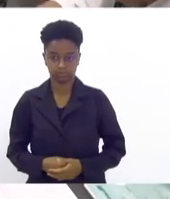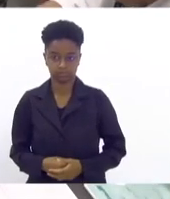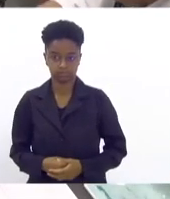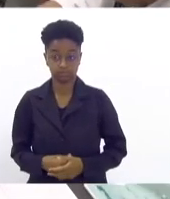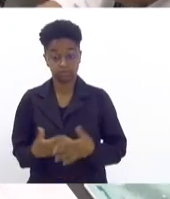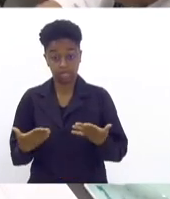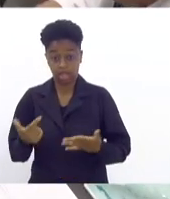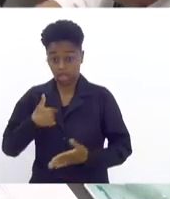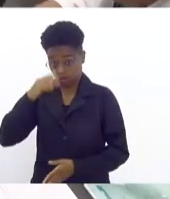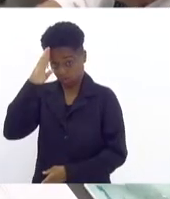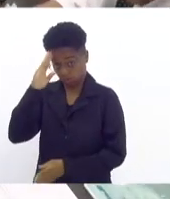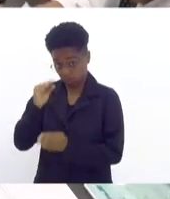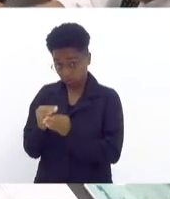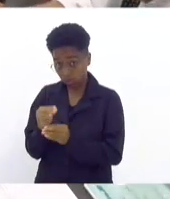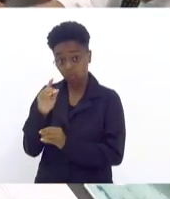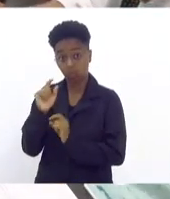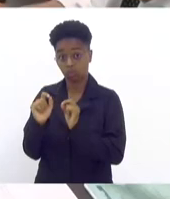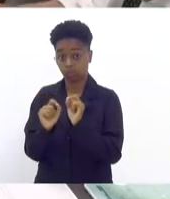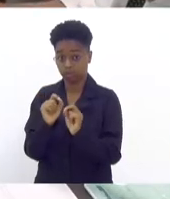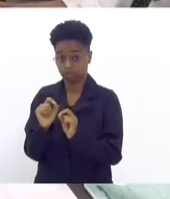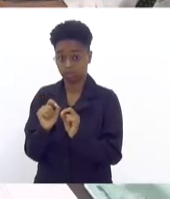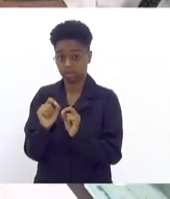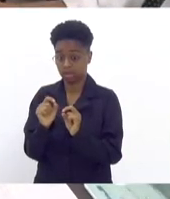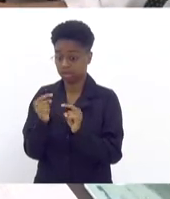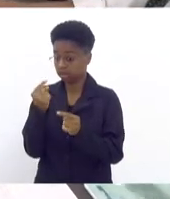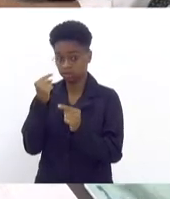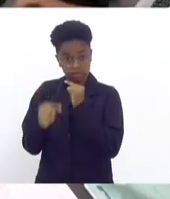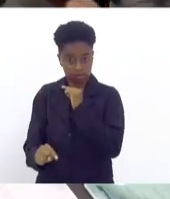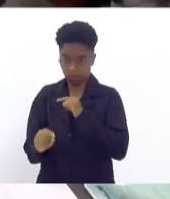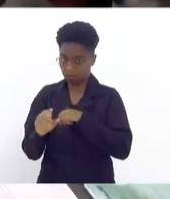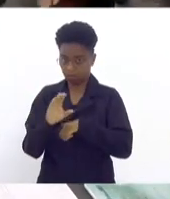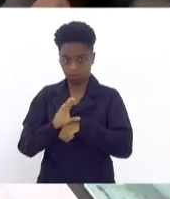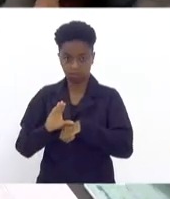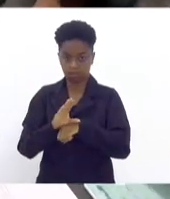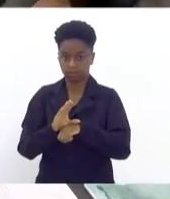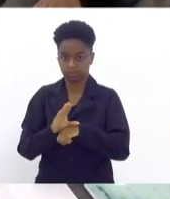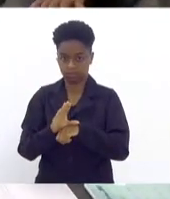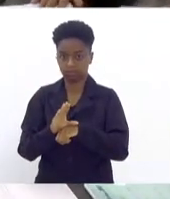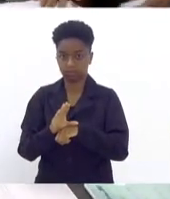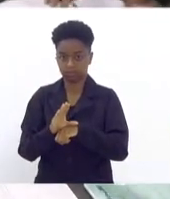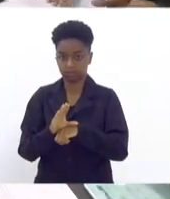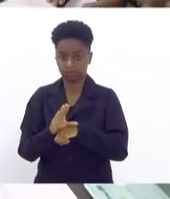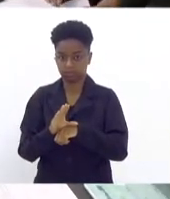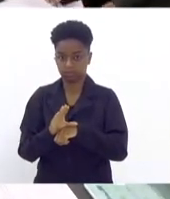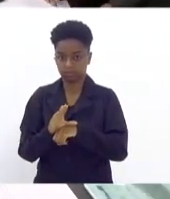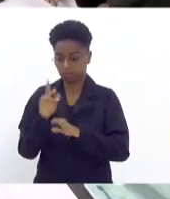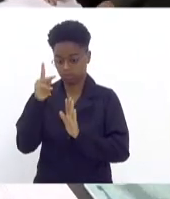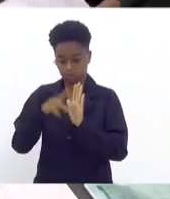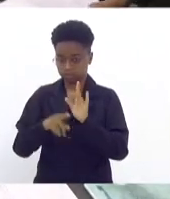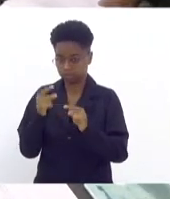No meu entendimento, é pela inconstitucionalidade do projeto.